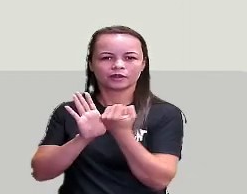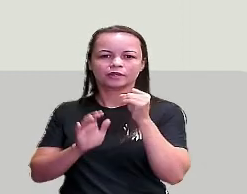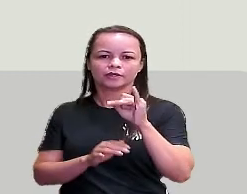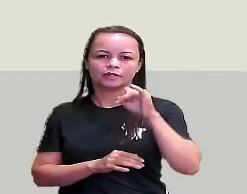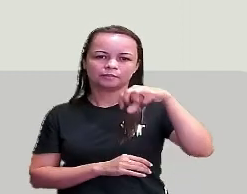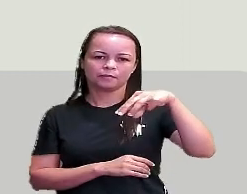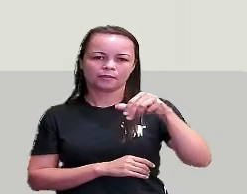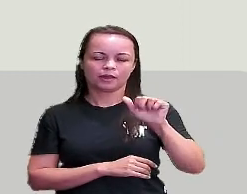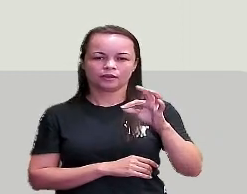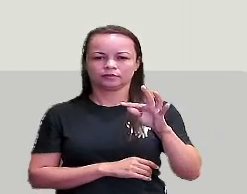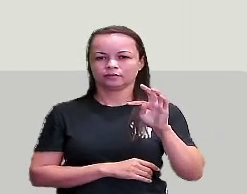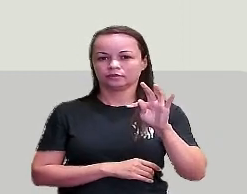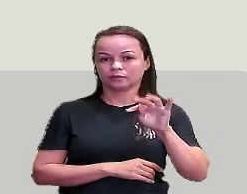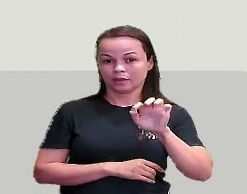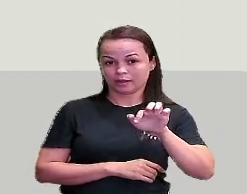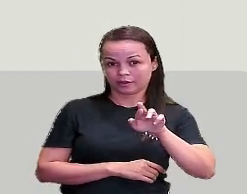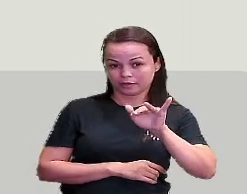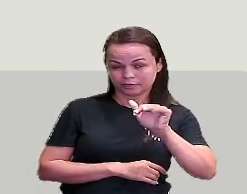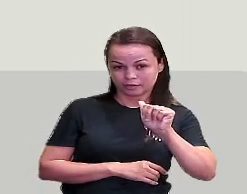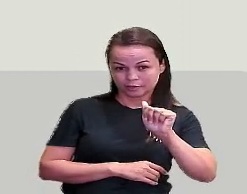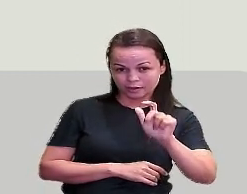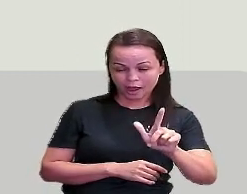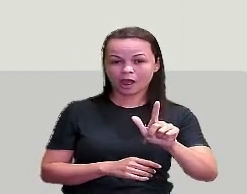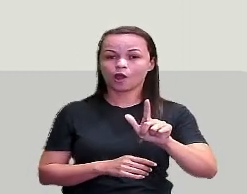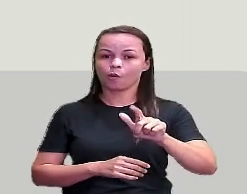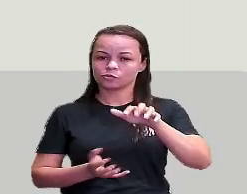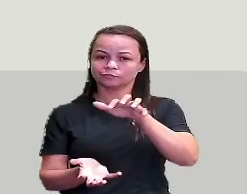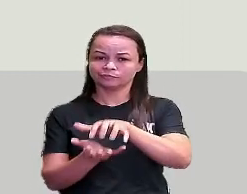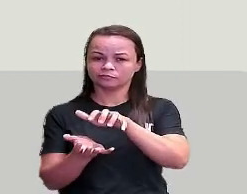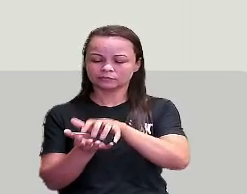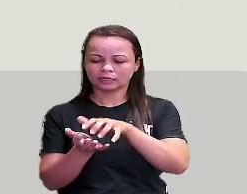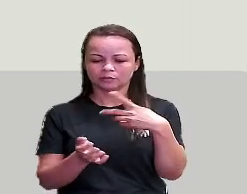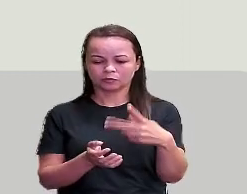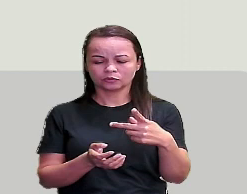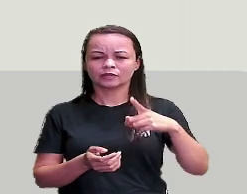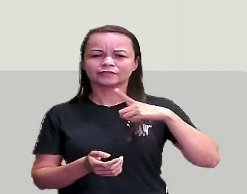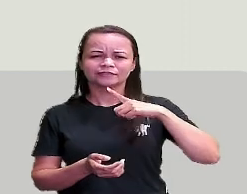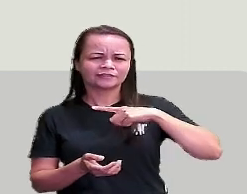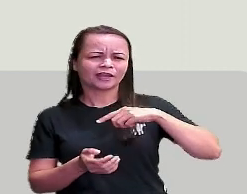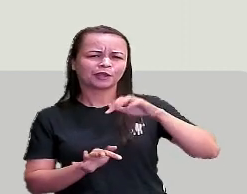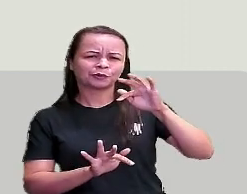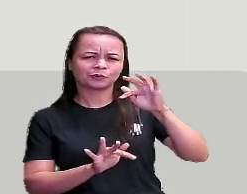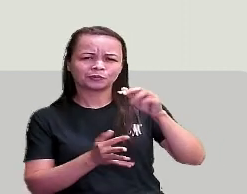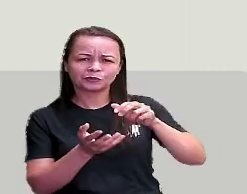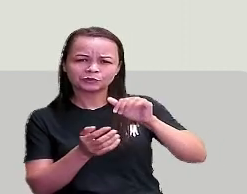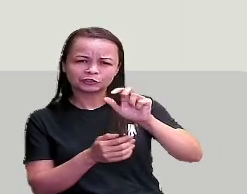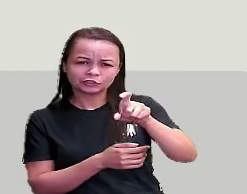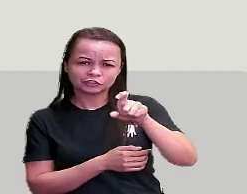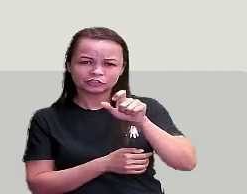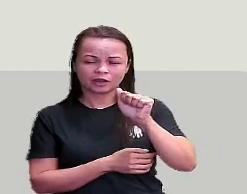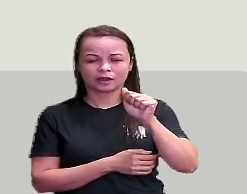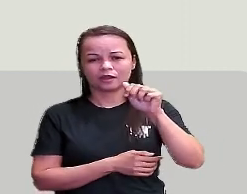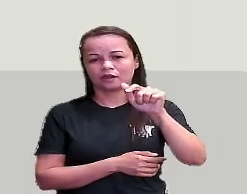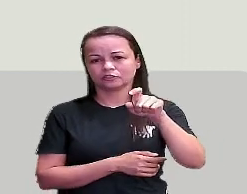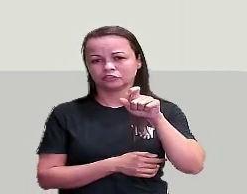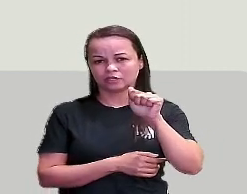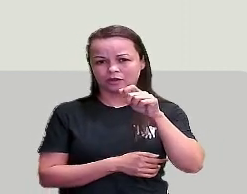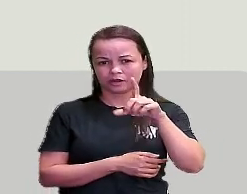a cultura pernambucana do desenvolvimento da dança. Temos o chachado, temos o frevo, temos o forró e assim por